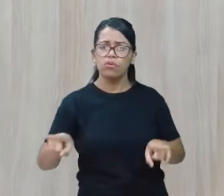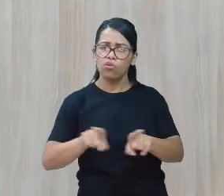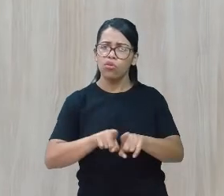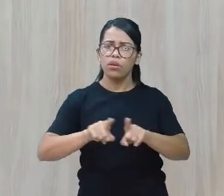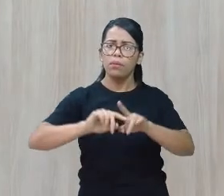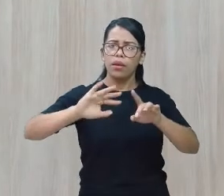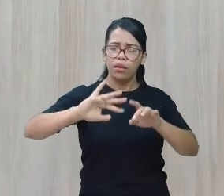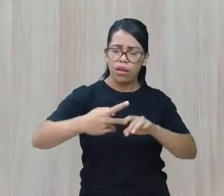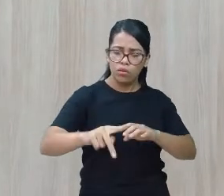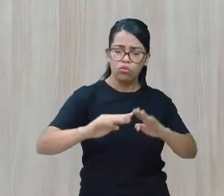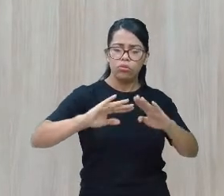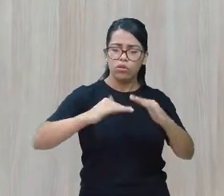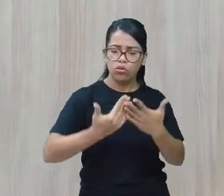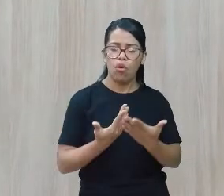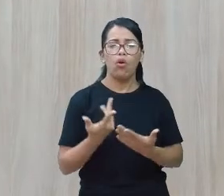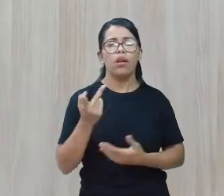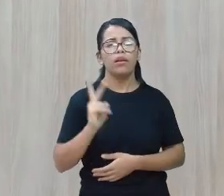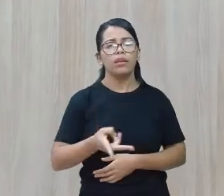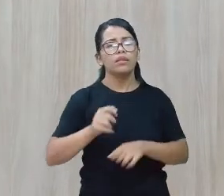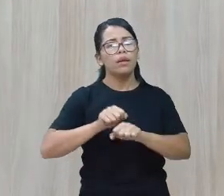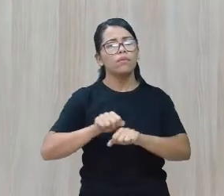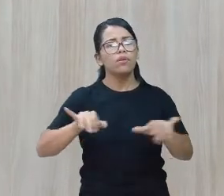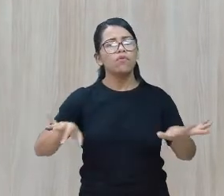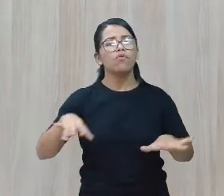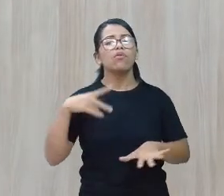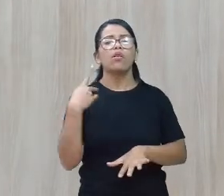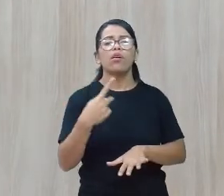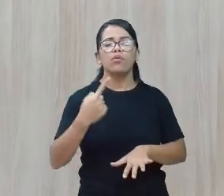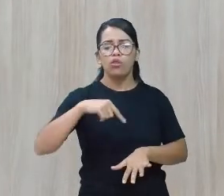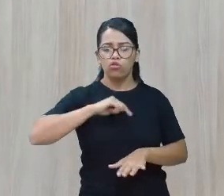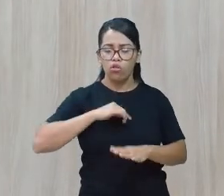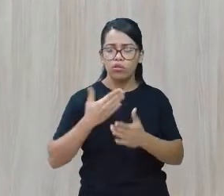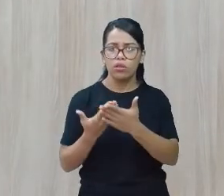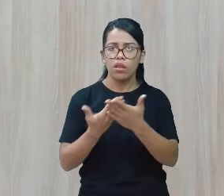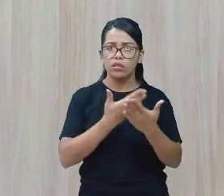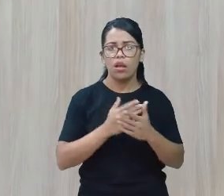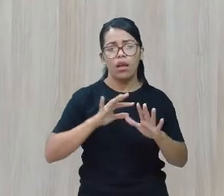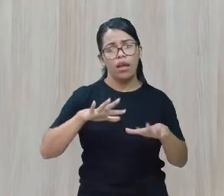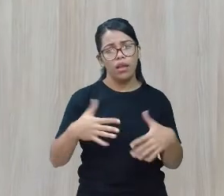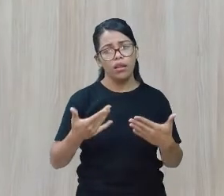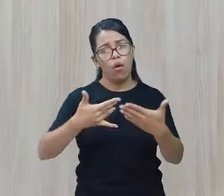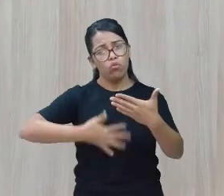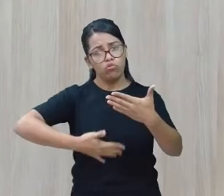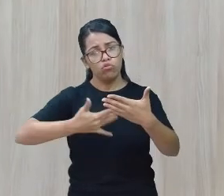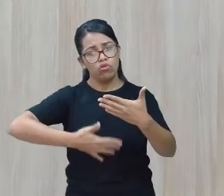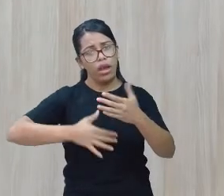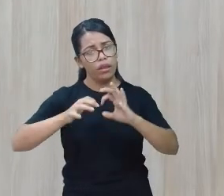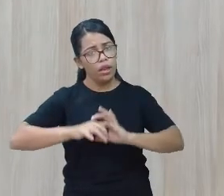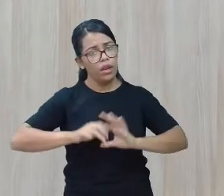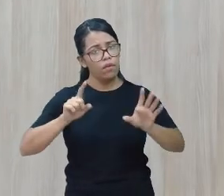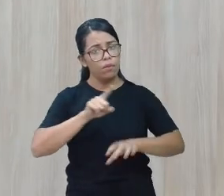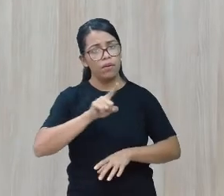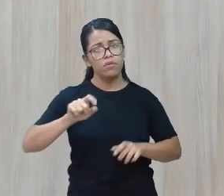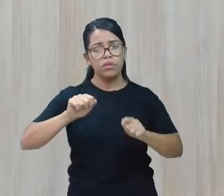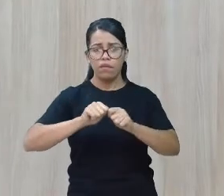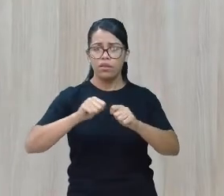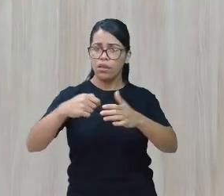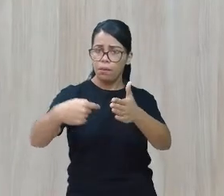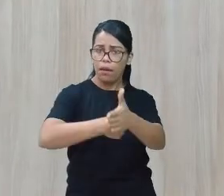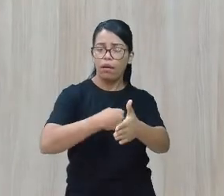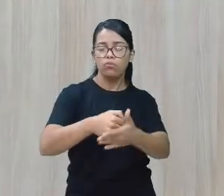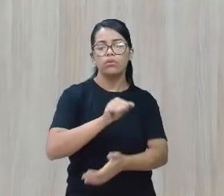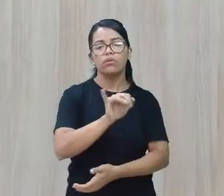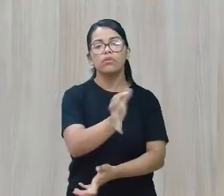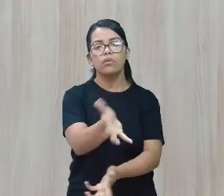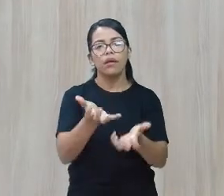sempre divulgando as nossas aulas, a gente agradece já, e o chat aí está disponível para que vocês possam fazer pergunta, tá